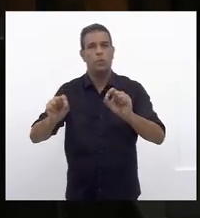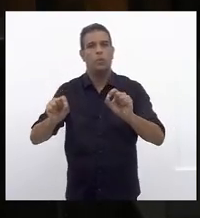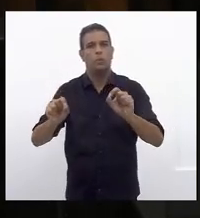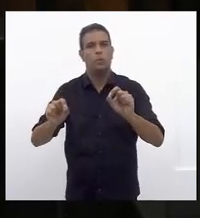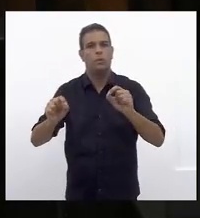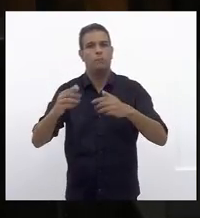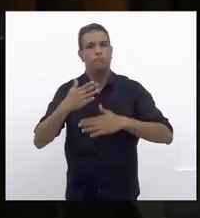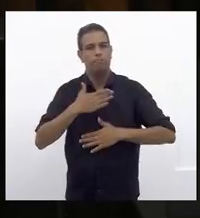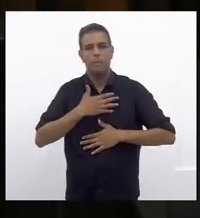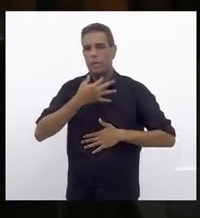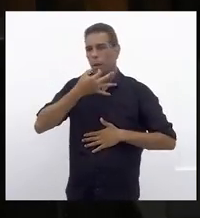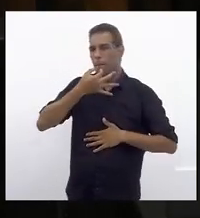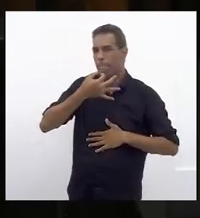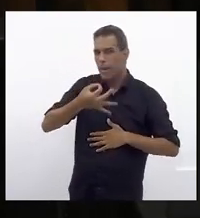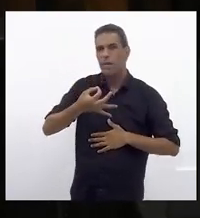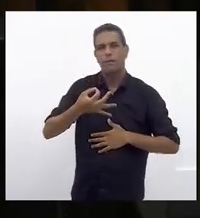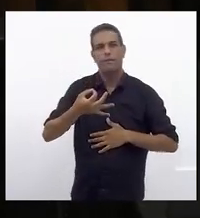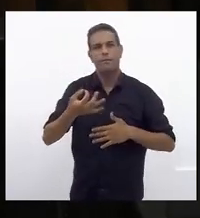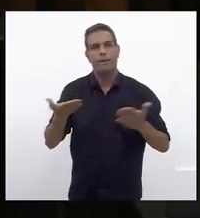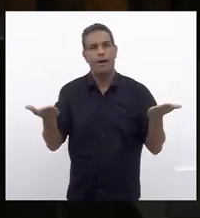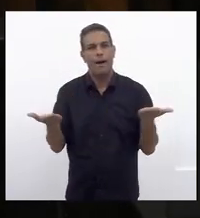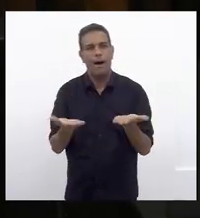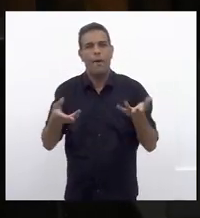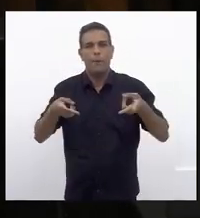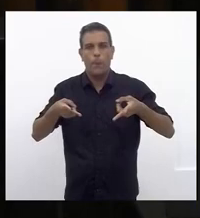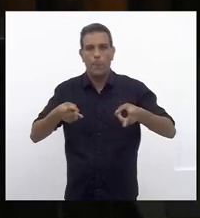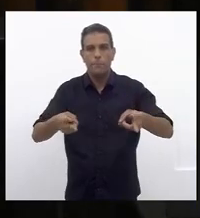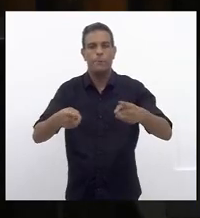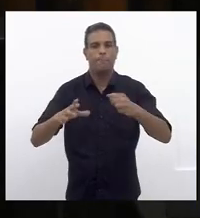meu entendimento, estáveis.